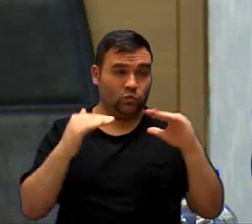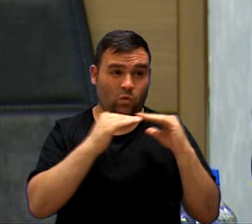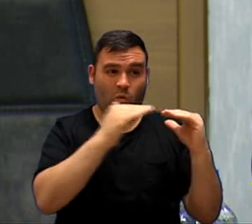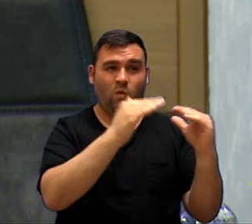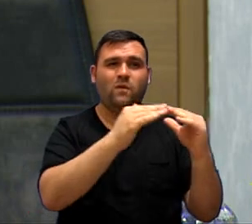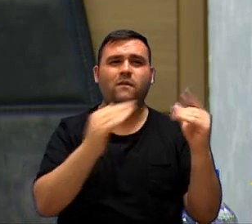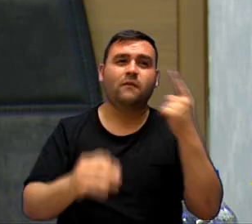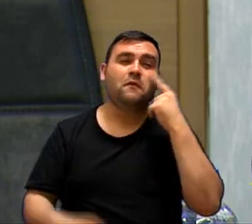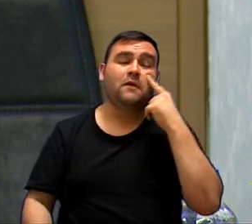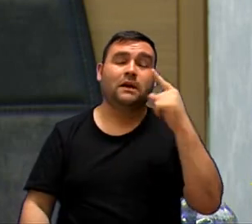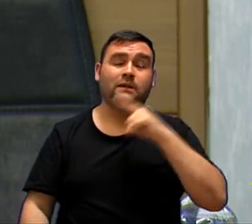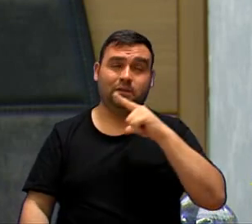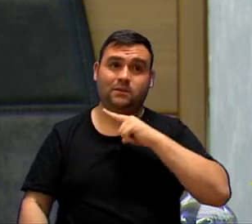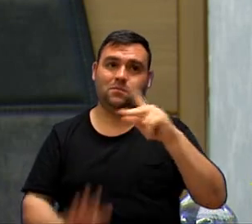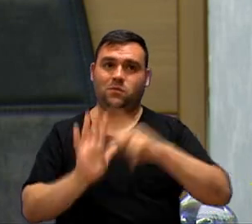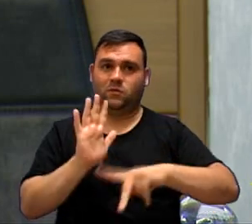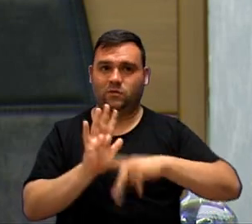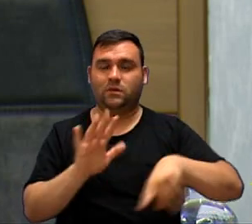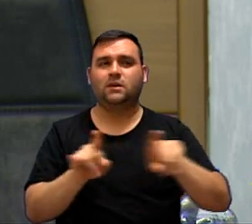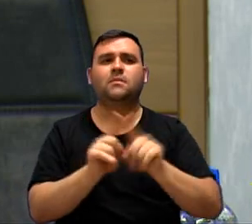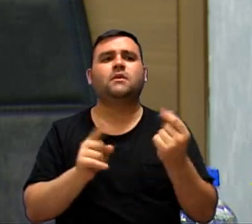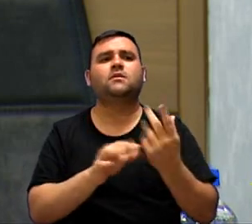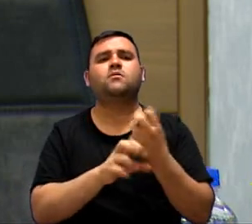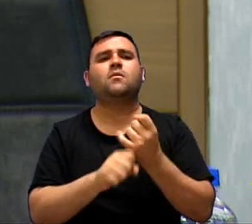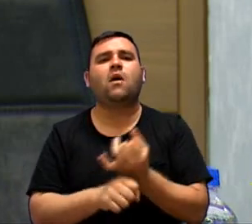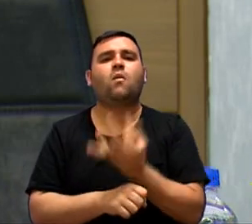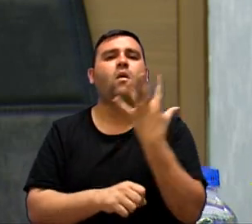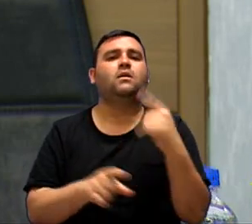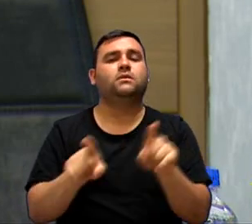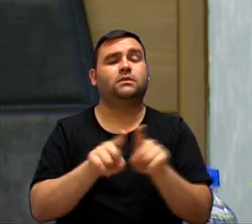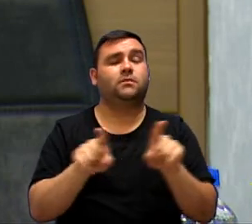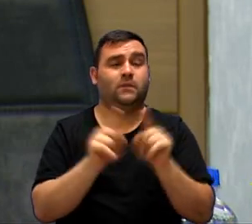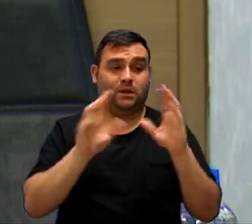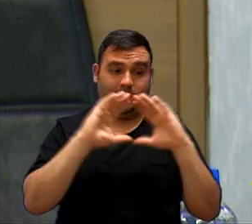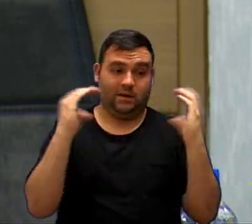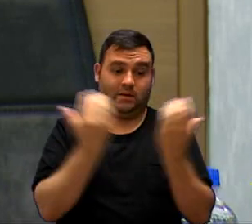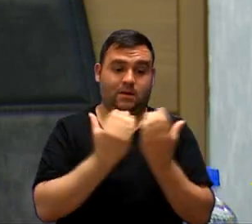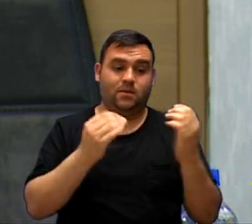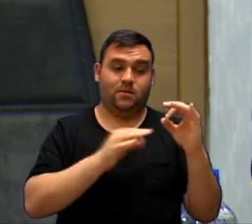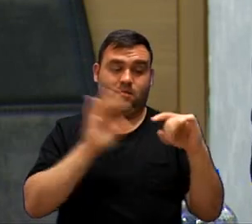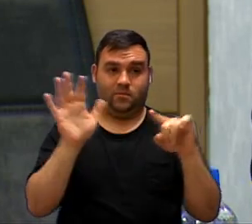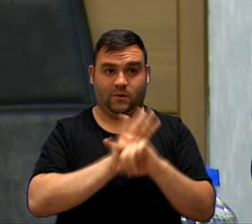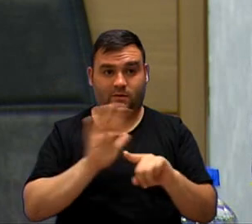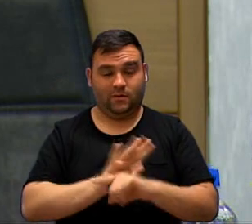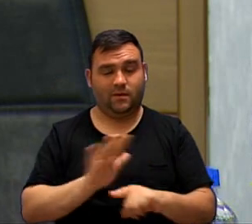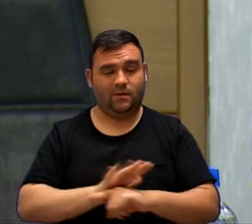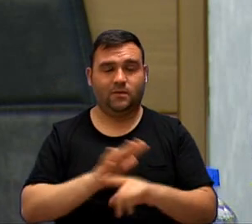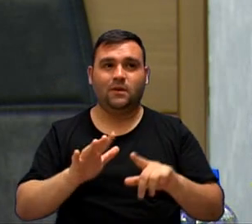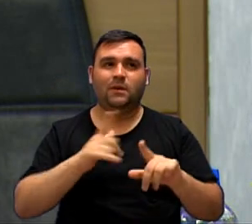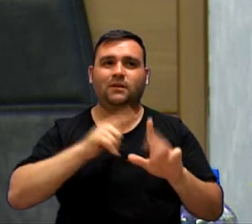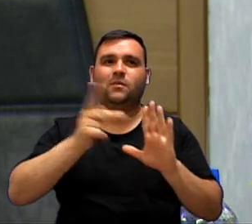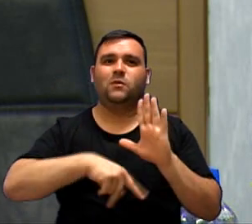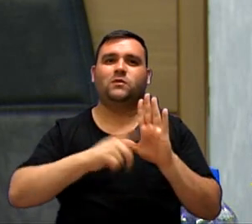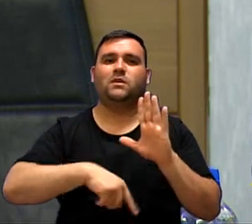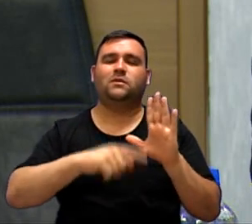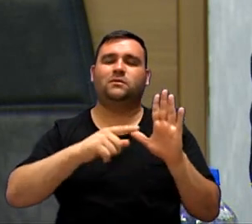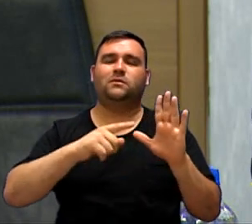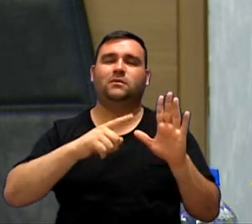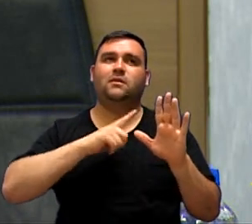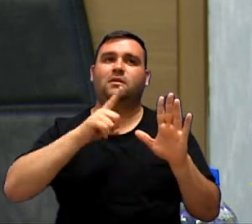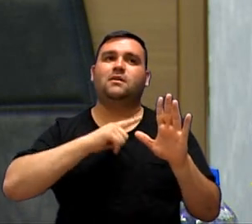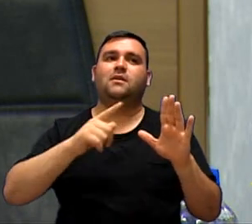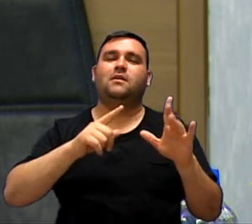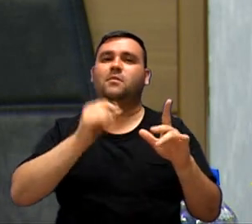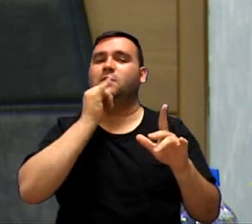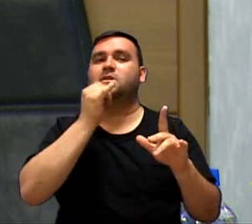é ver quanto se existe o projeto, quanto fica esse projeto, e a Câmara Municipal entrar com uma contrapartida. Não, a Câmara Municipal entrar